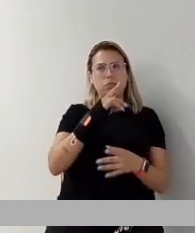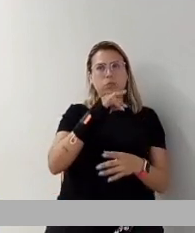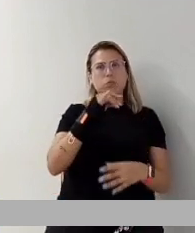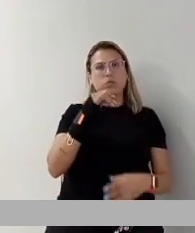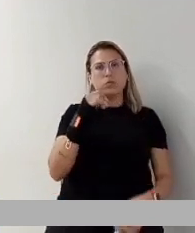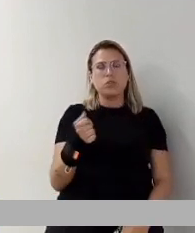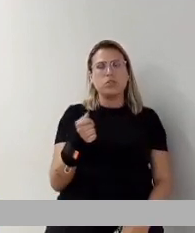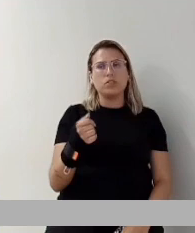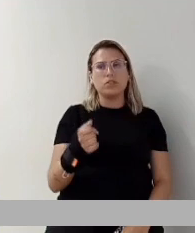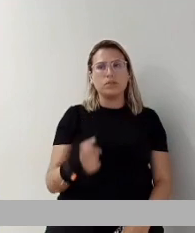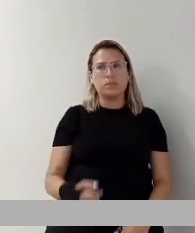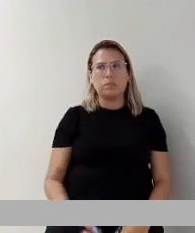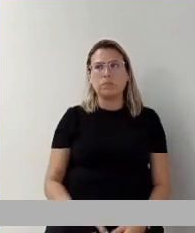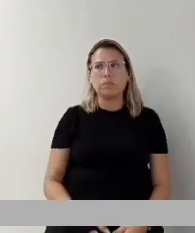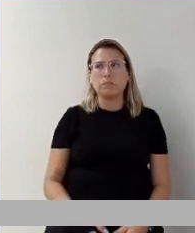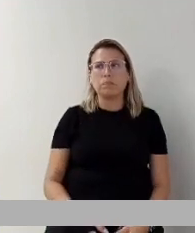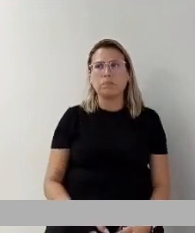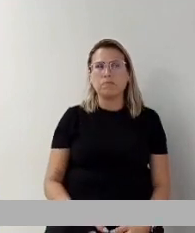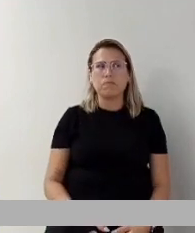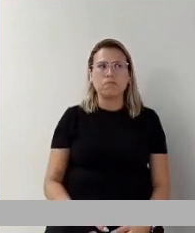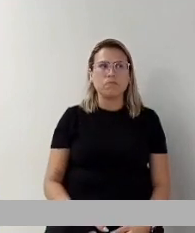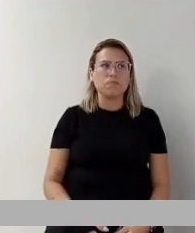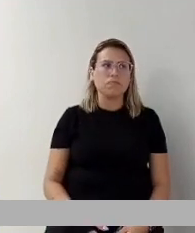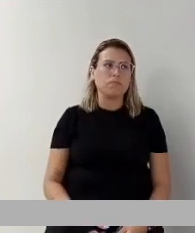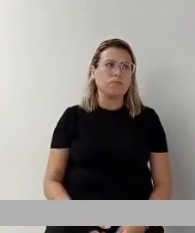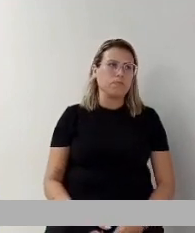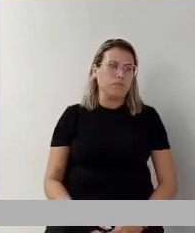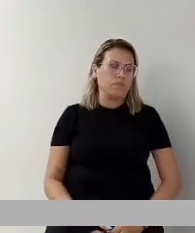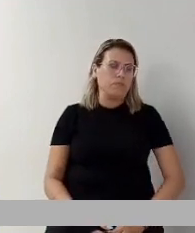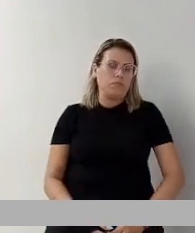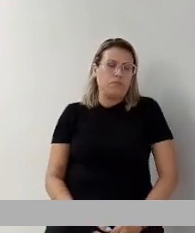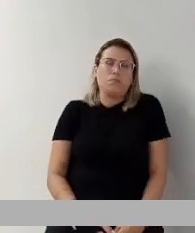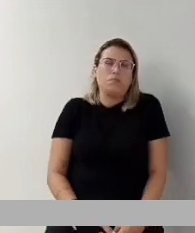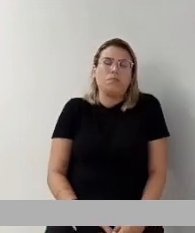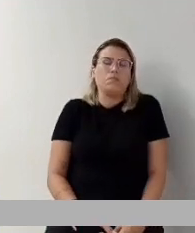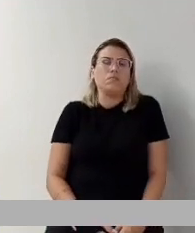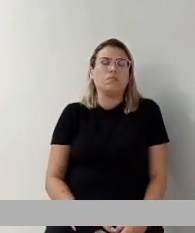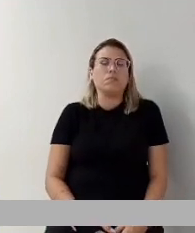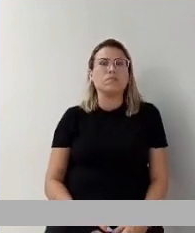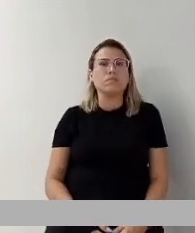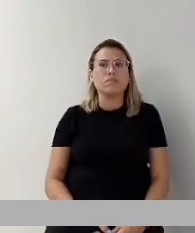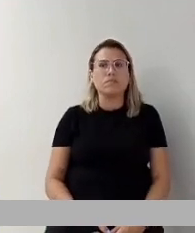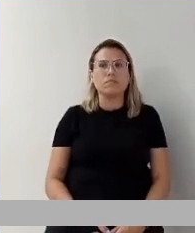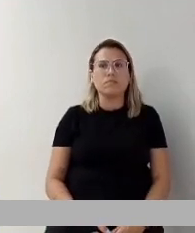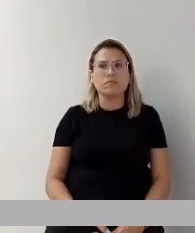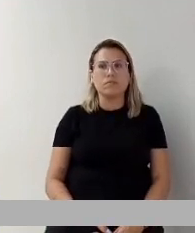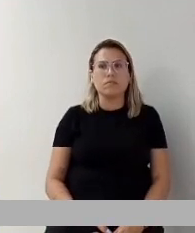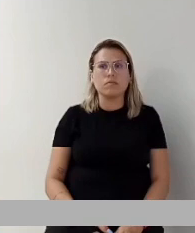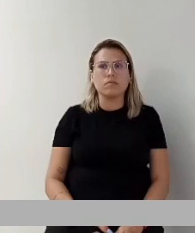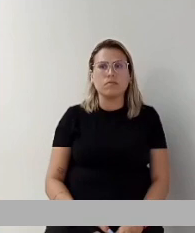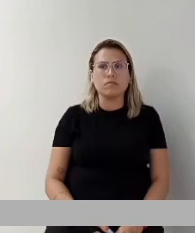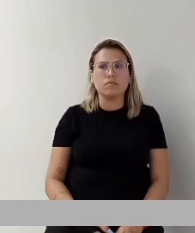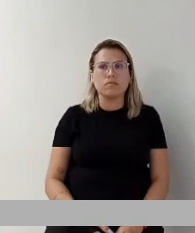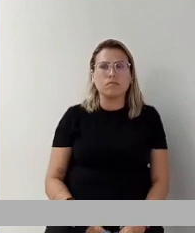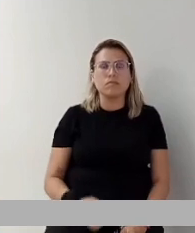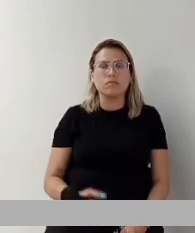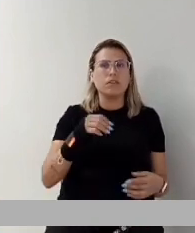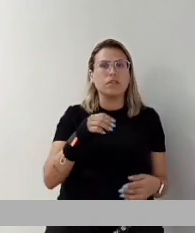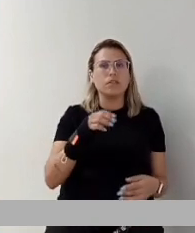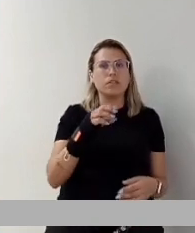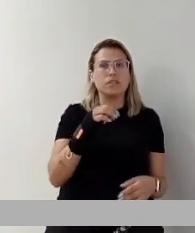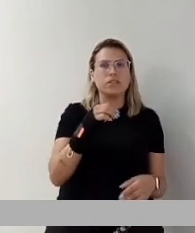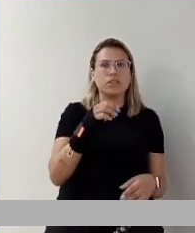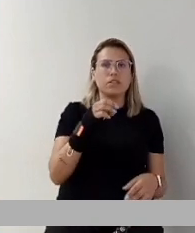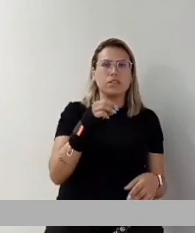matérias do expediente para o pequeno expediente com duração máxima de 40 minutos resolução